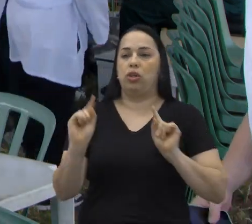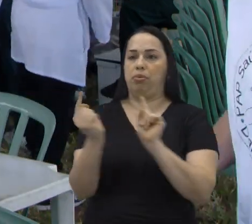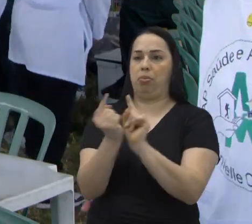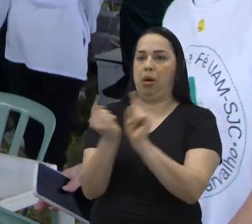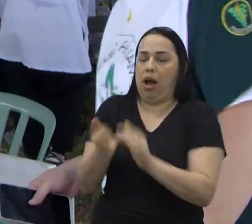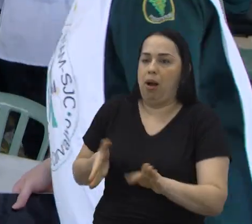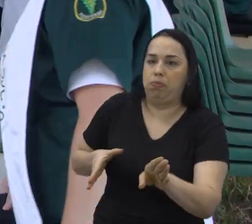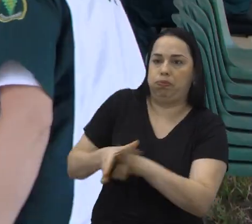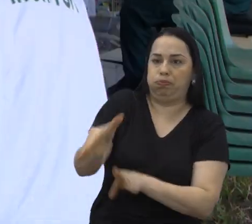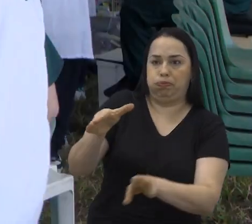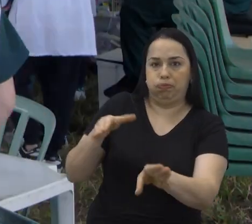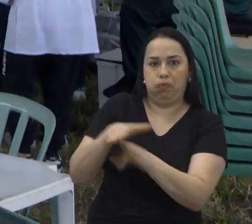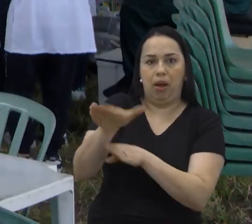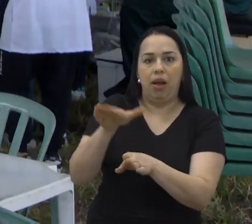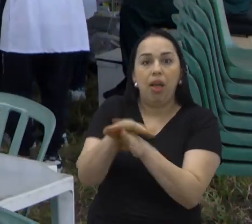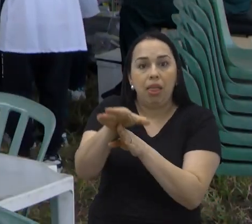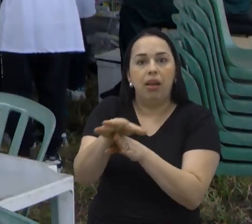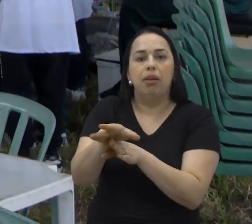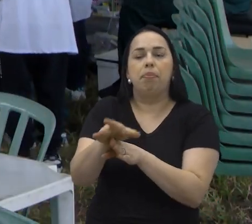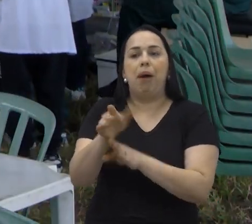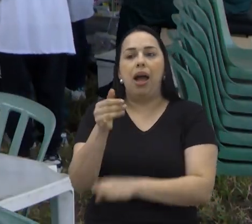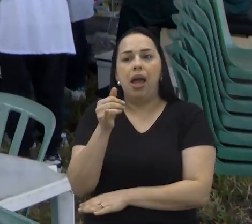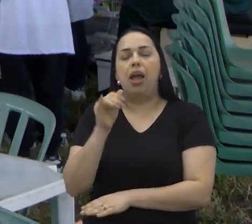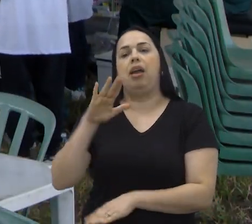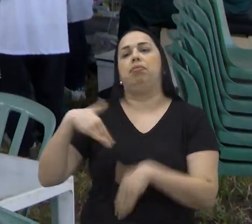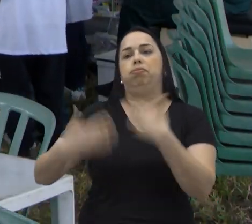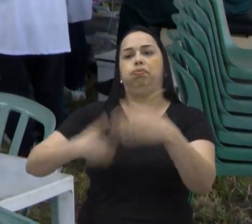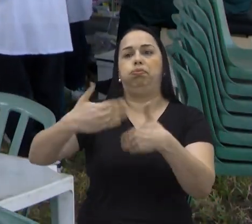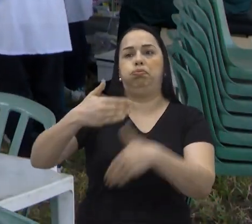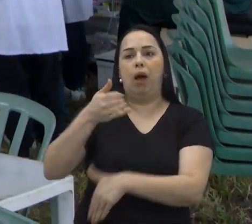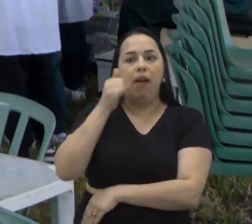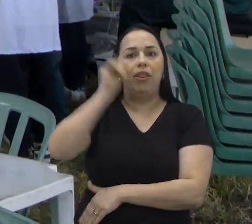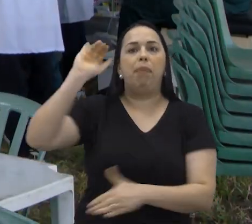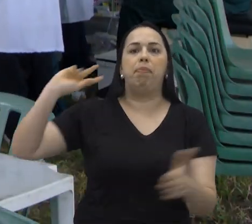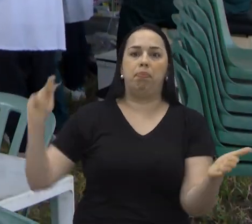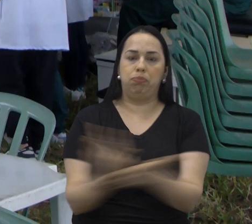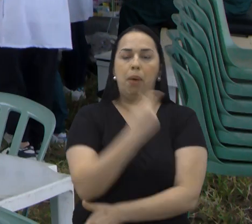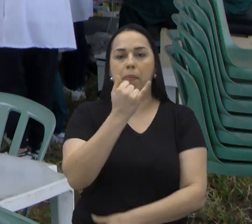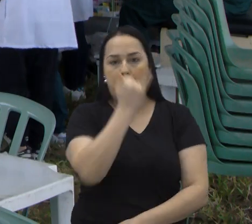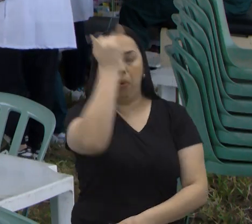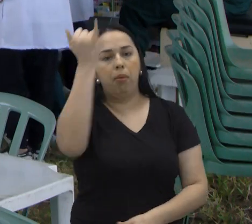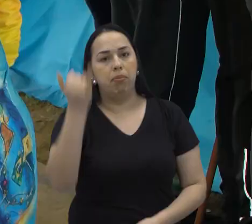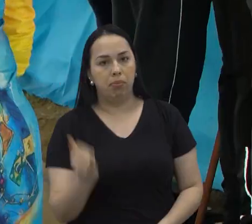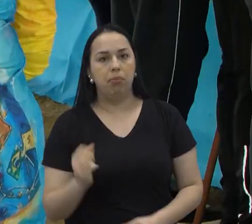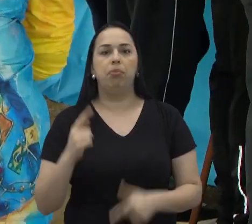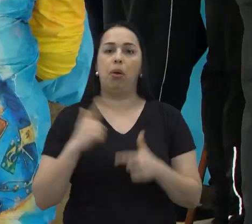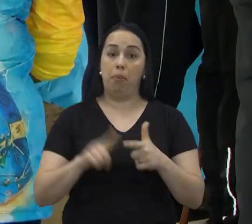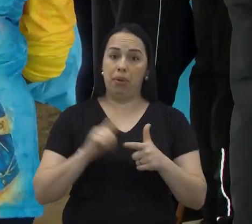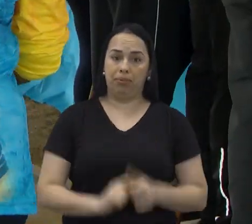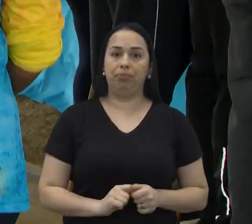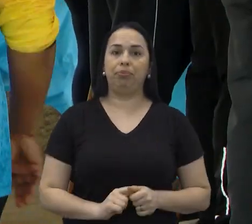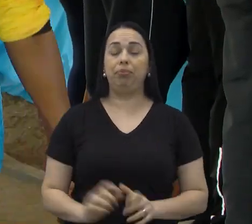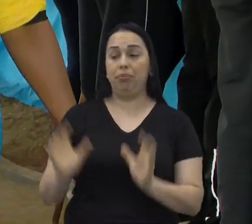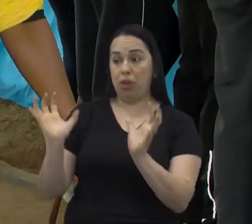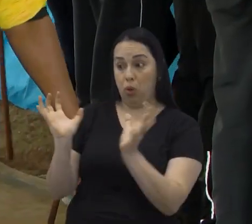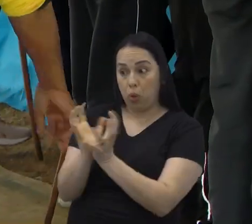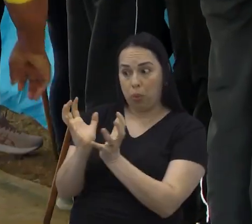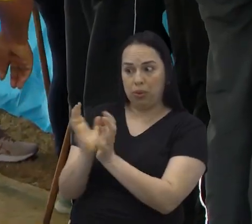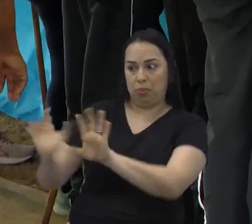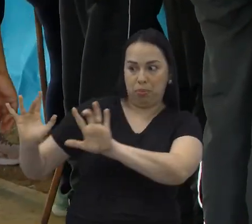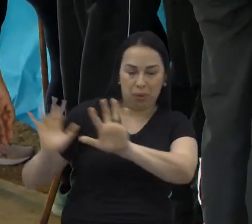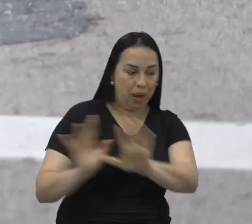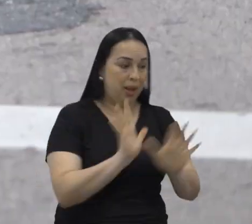fazer esse atendimento preventivo com eles e não deixar ocorrências maiores serem ocasionadas. Entre tantos romeiros